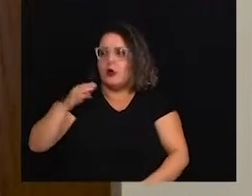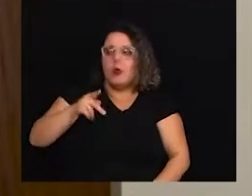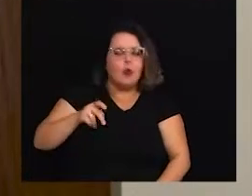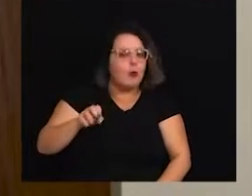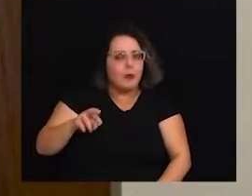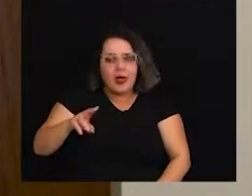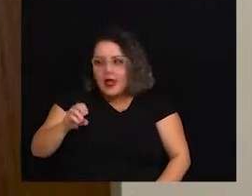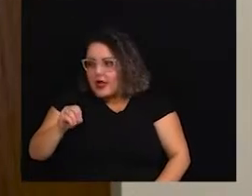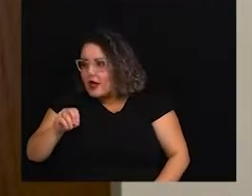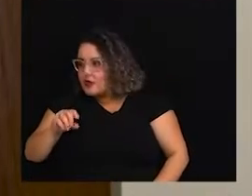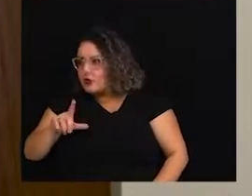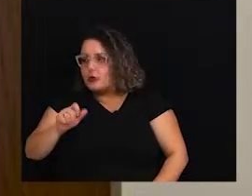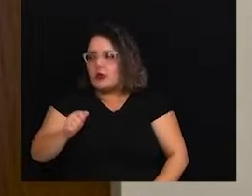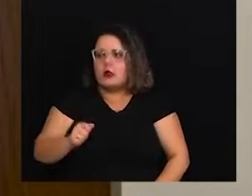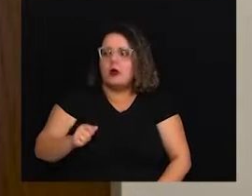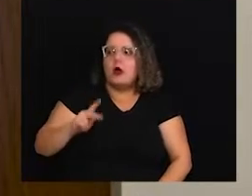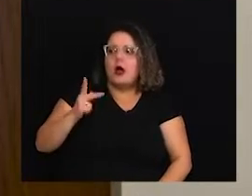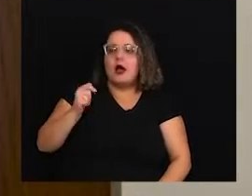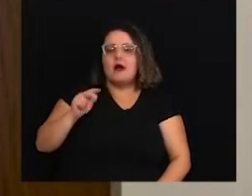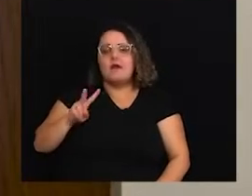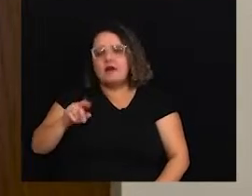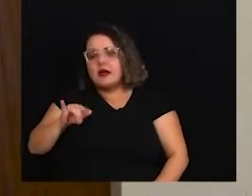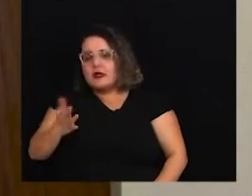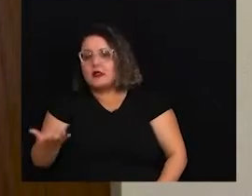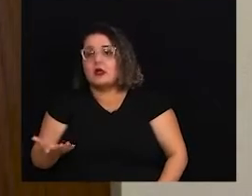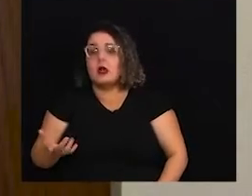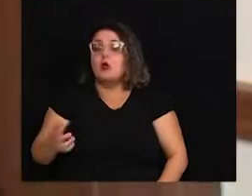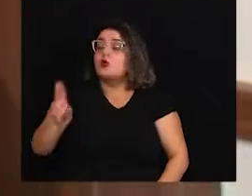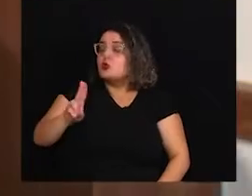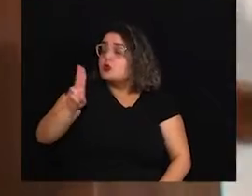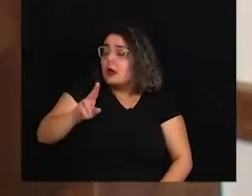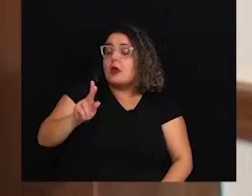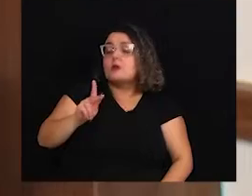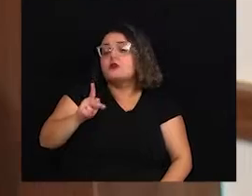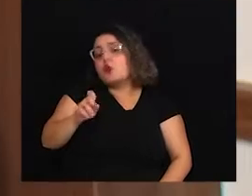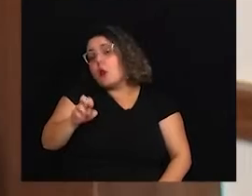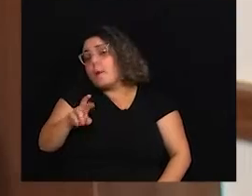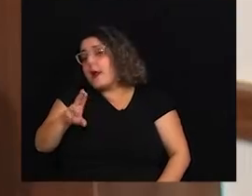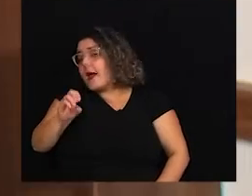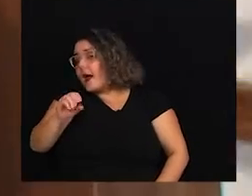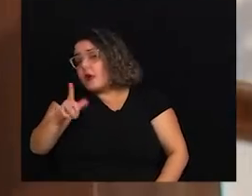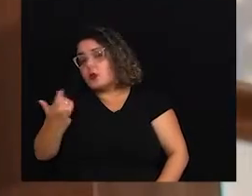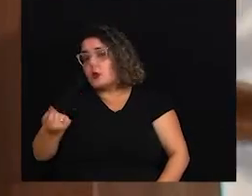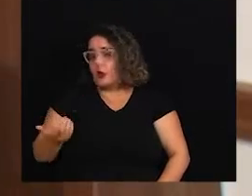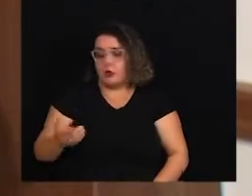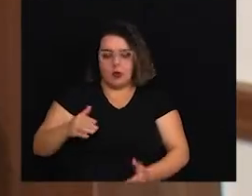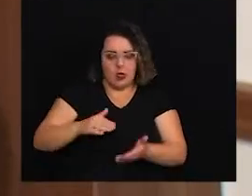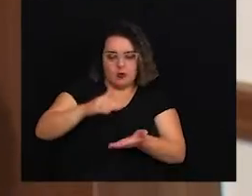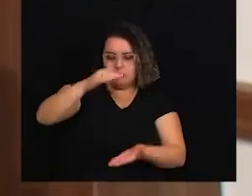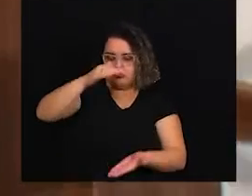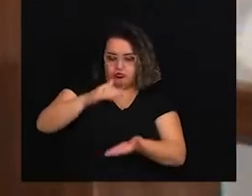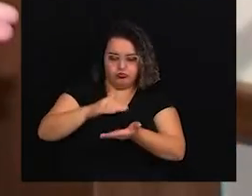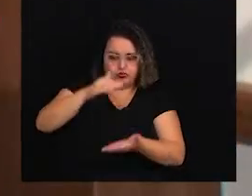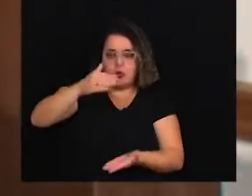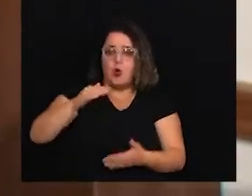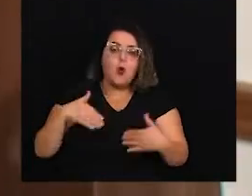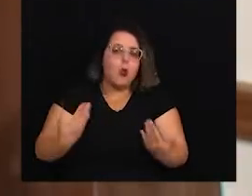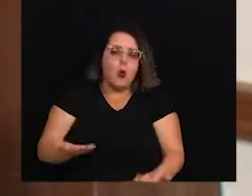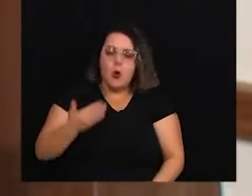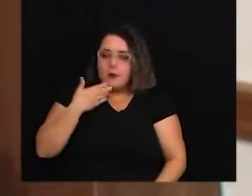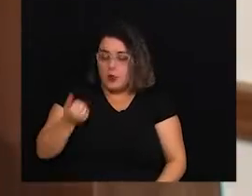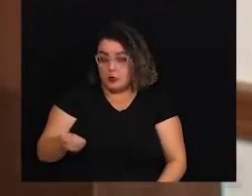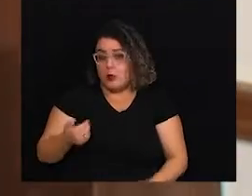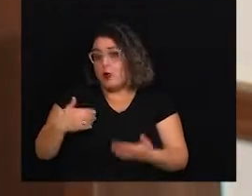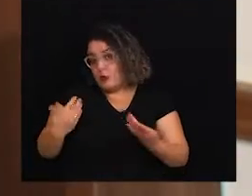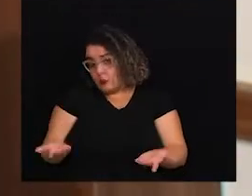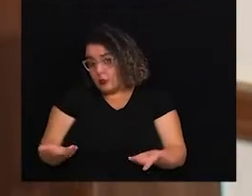O pérola, o havaí. A gente usa o pérola. Uhum. Aí tem vários tamanhos, né? Então aí você vê de acordo com o que fica melhor.